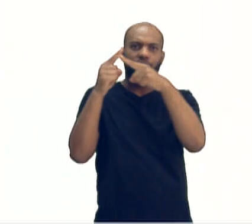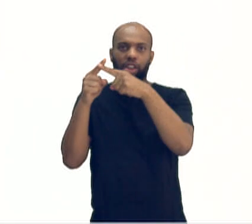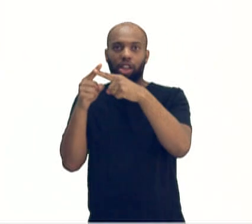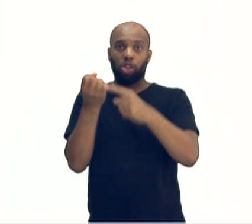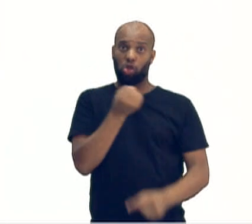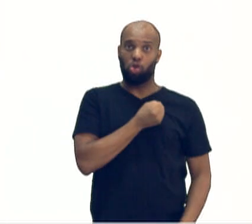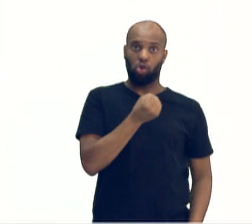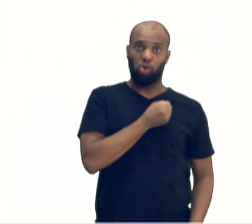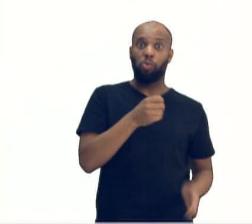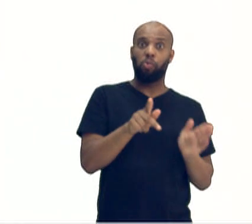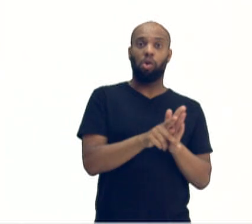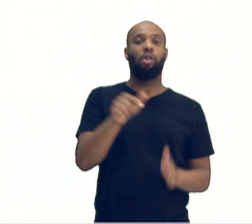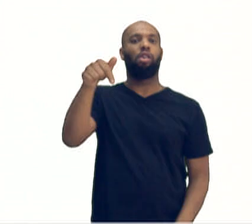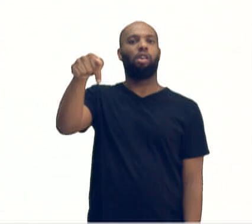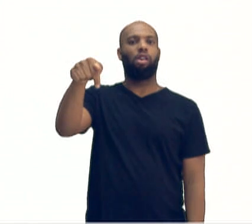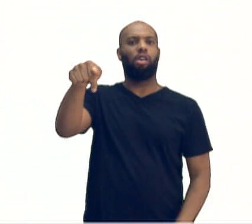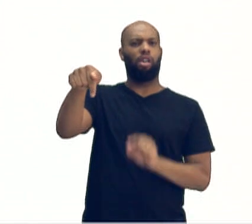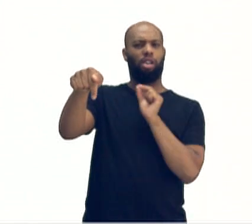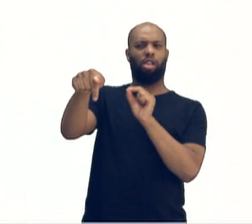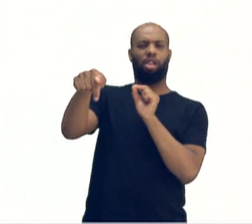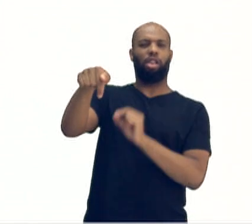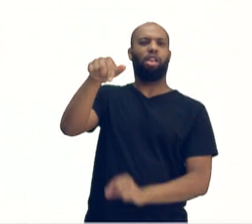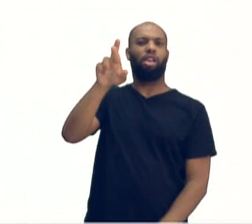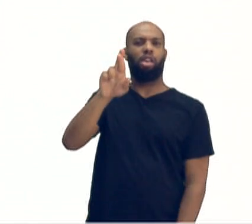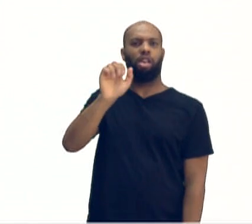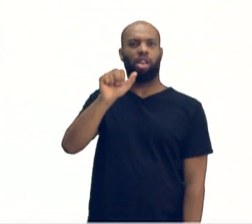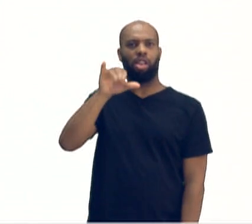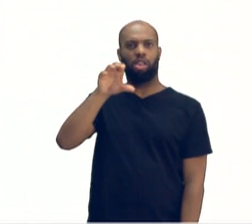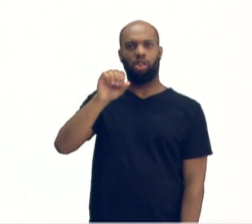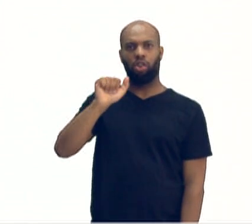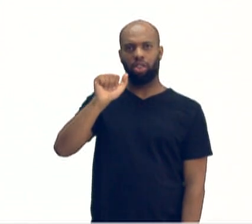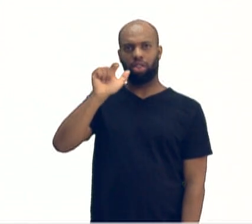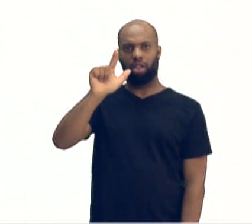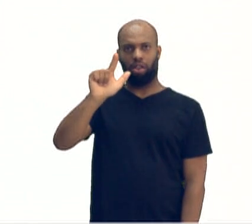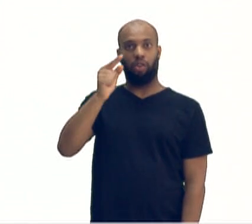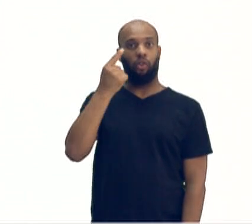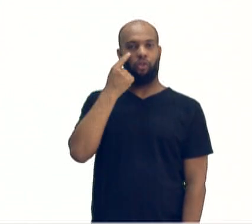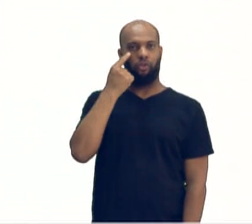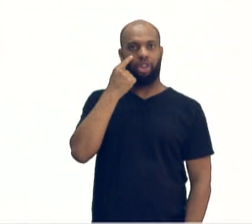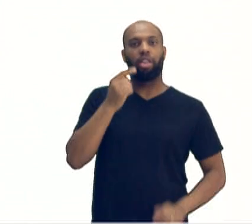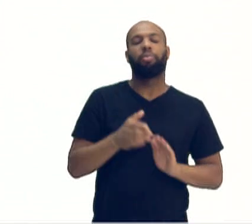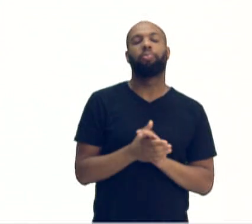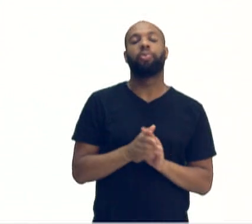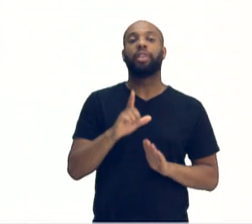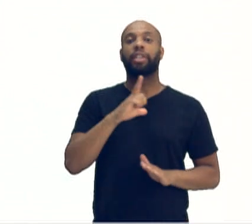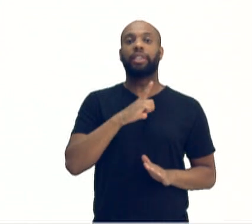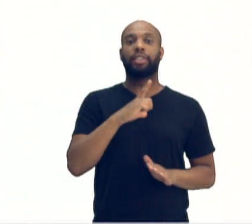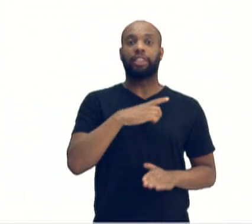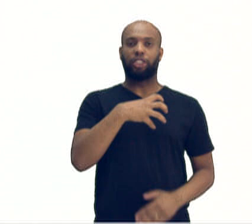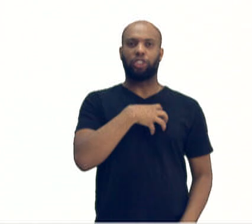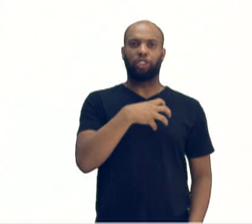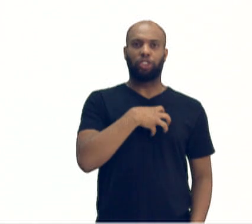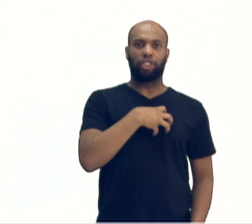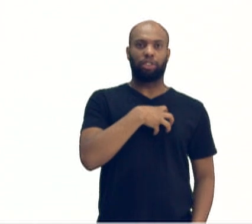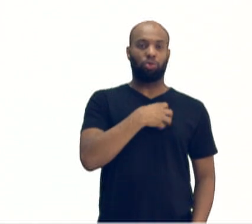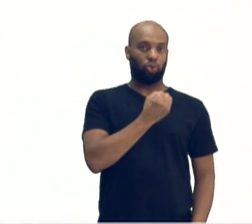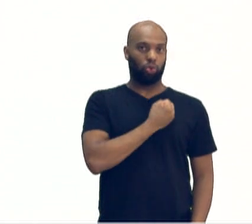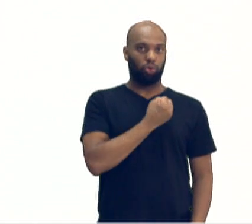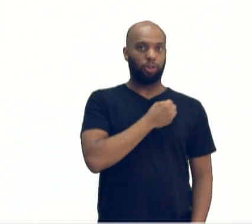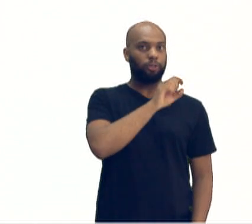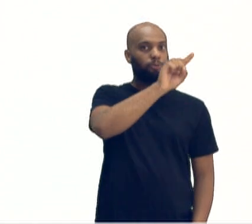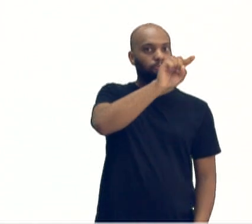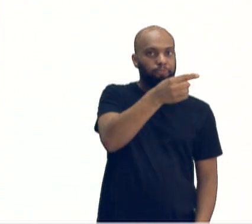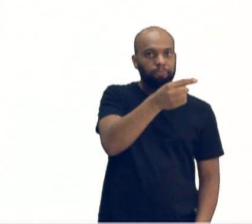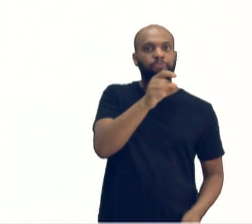racionais quando a gente lembra lá do sexto ano. Vamos lembrar? Quando eu multiplico em forma decimal, o que eu tenho que